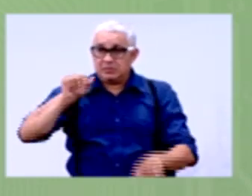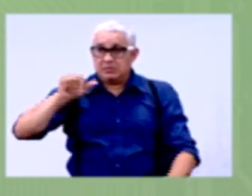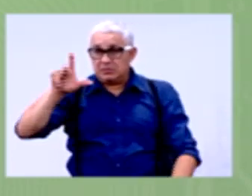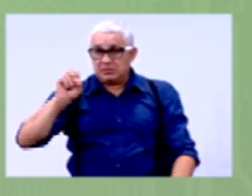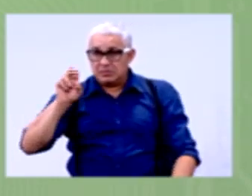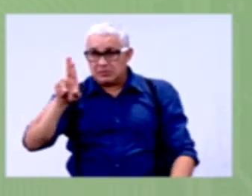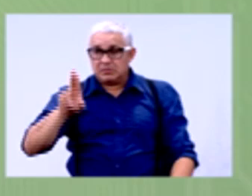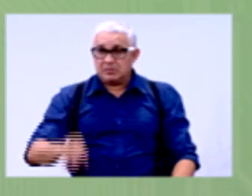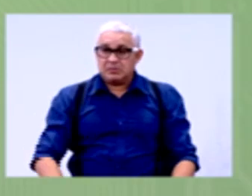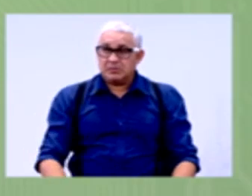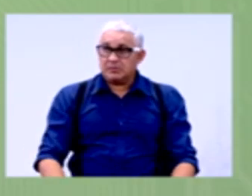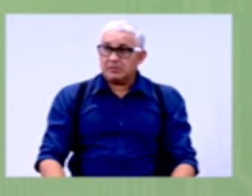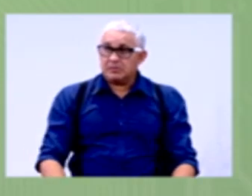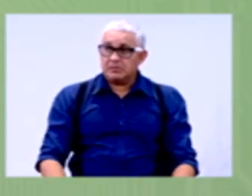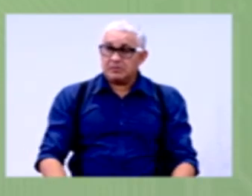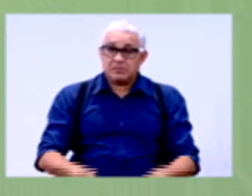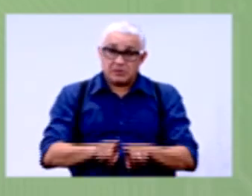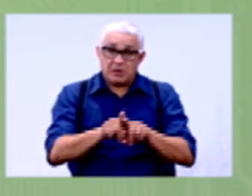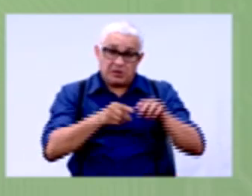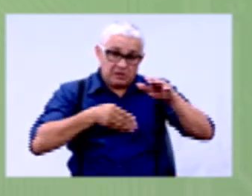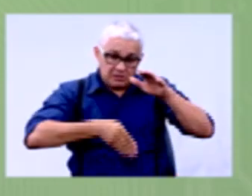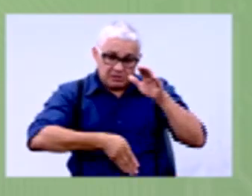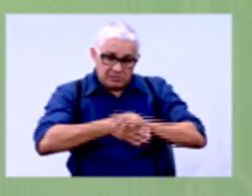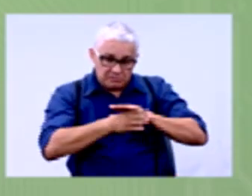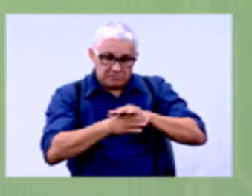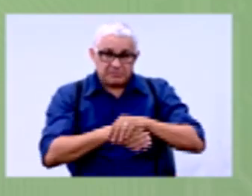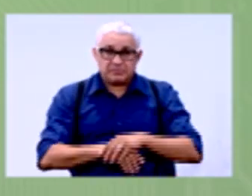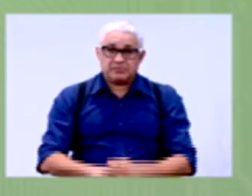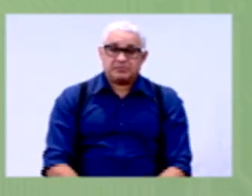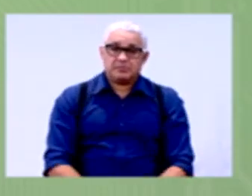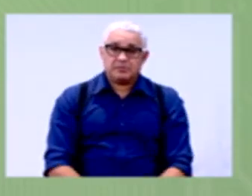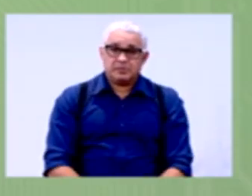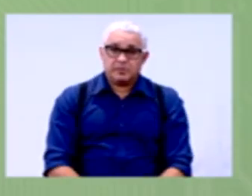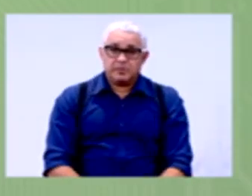A gente acessa um registro, né?